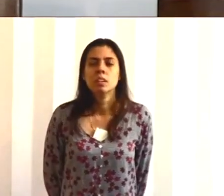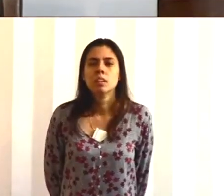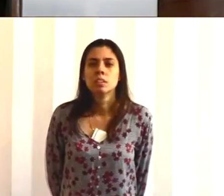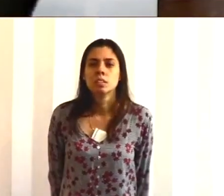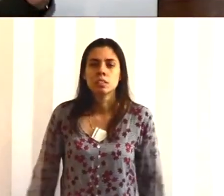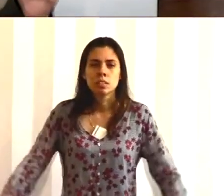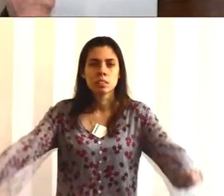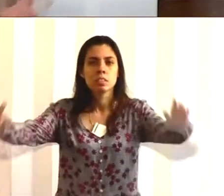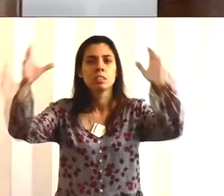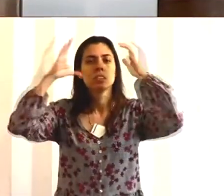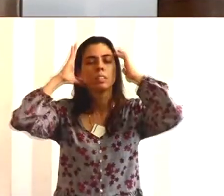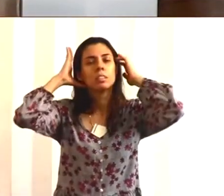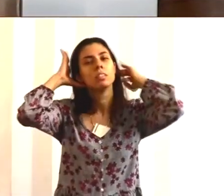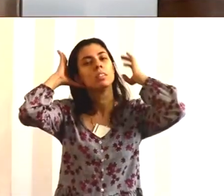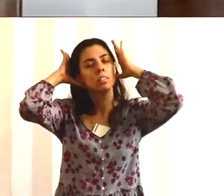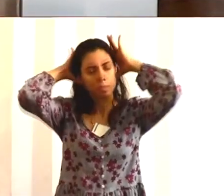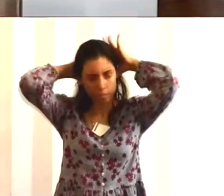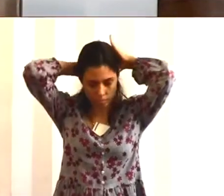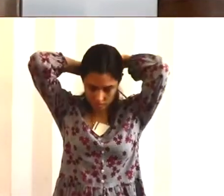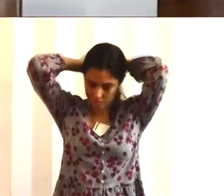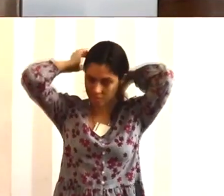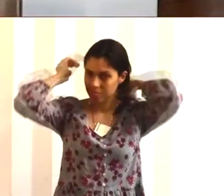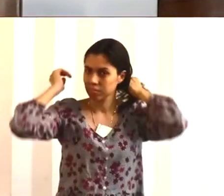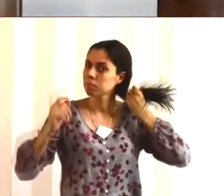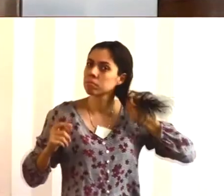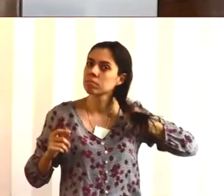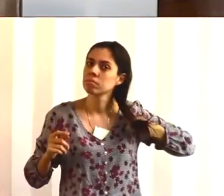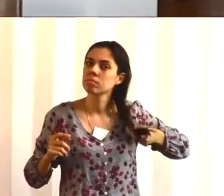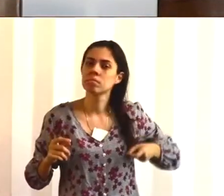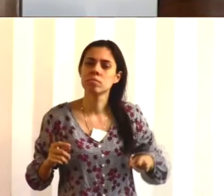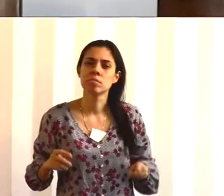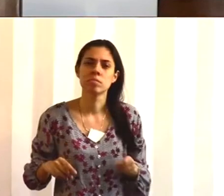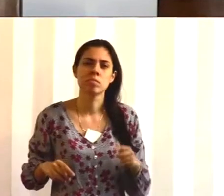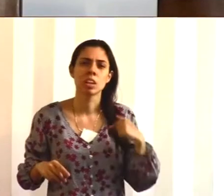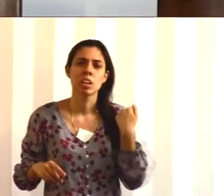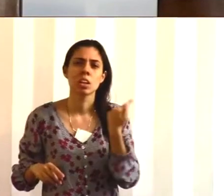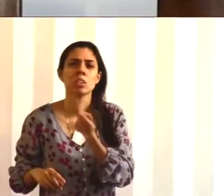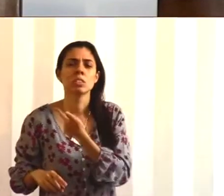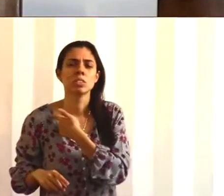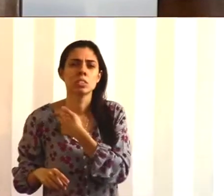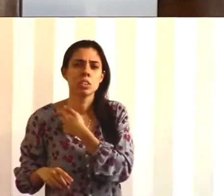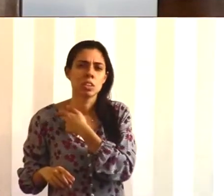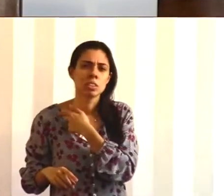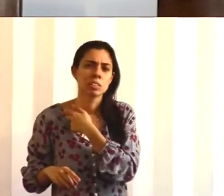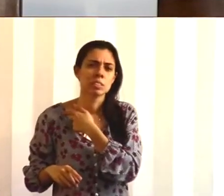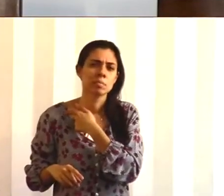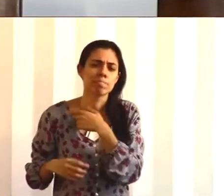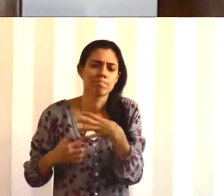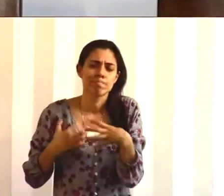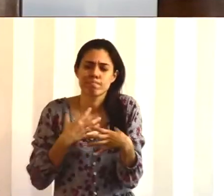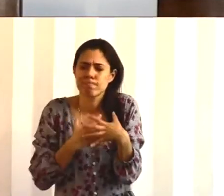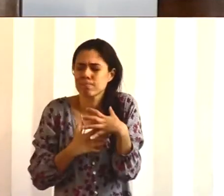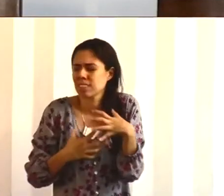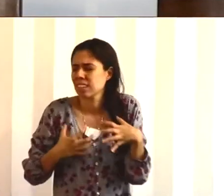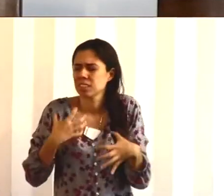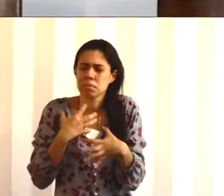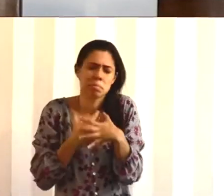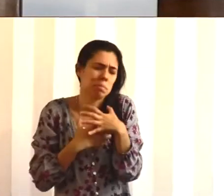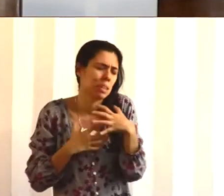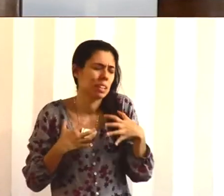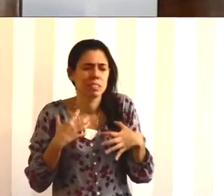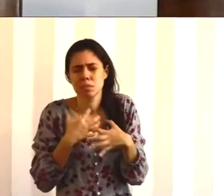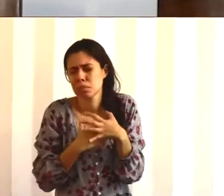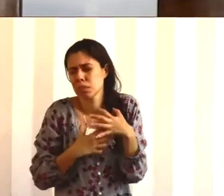trazendo grande desespero para a nossa alma. Nós ficamos inquietos, e essa inquietação nos distancia